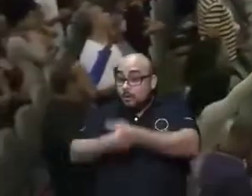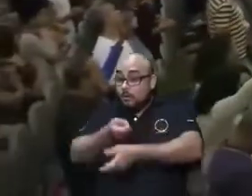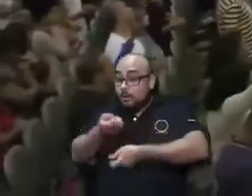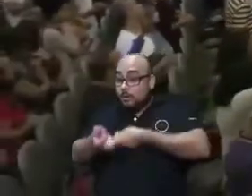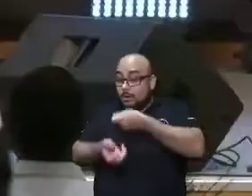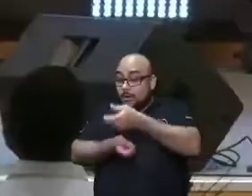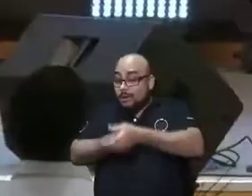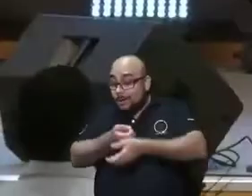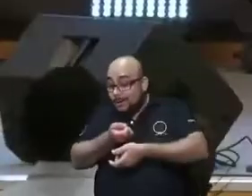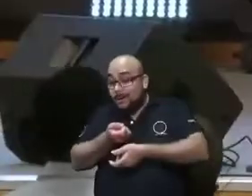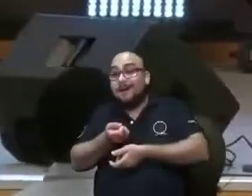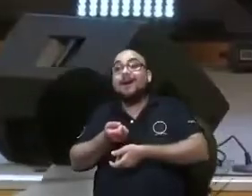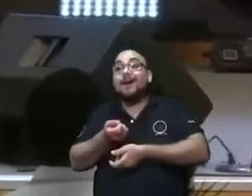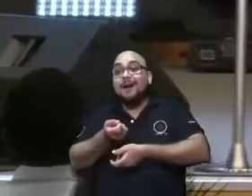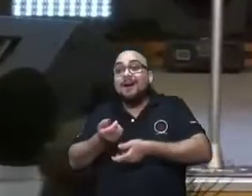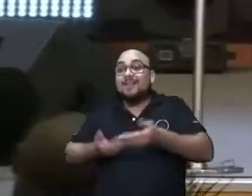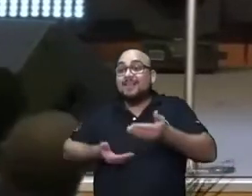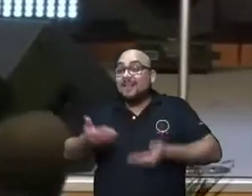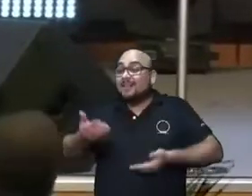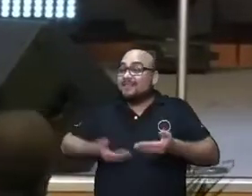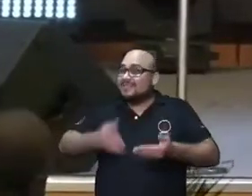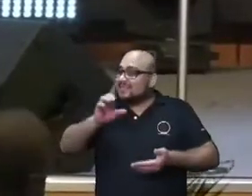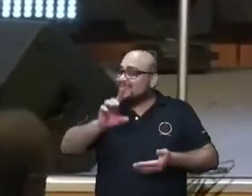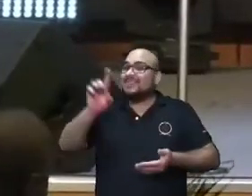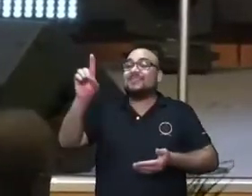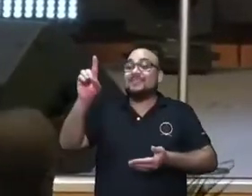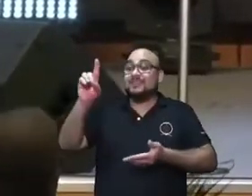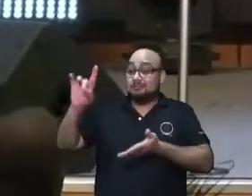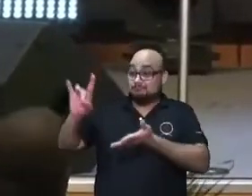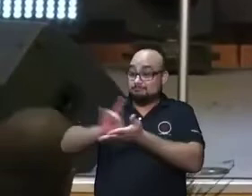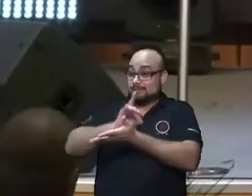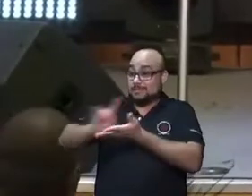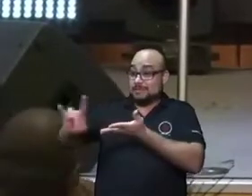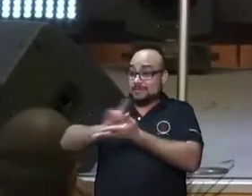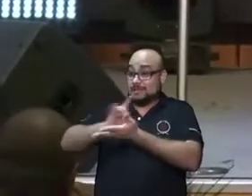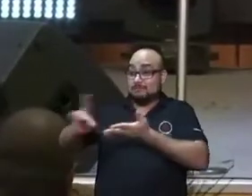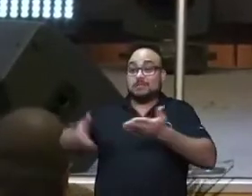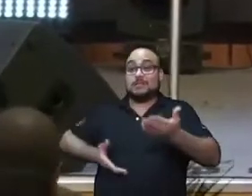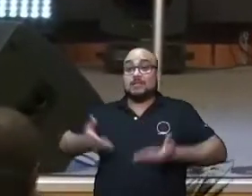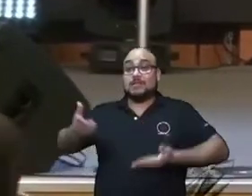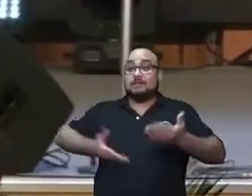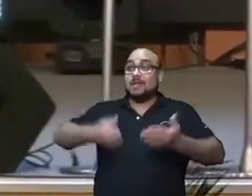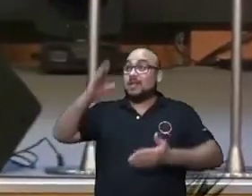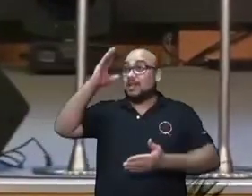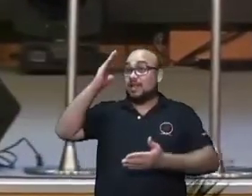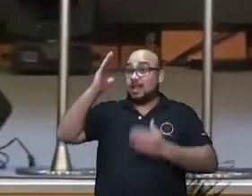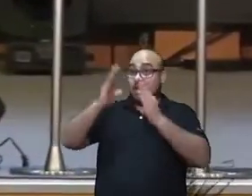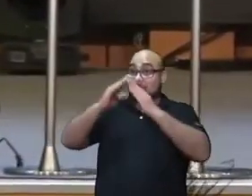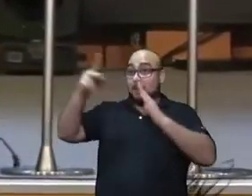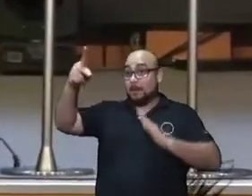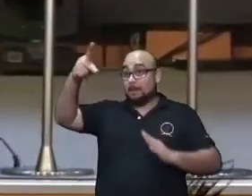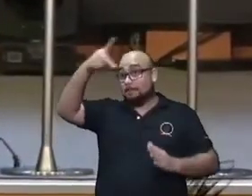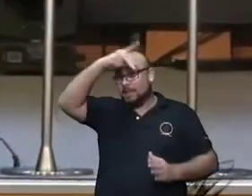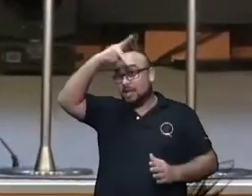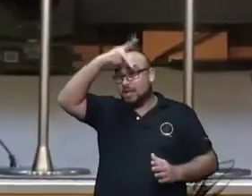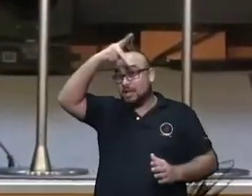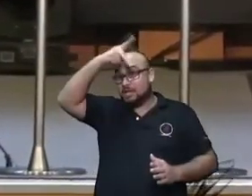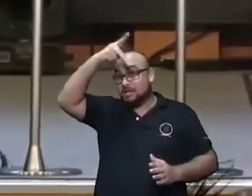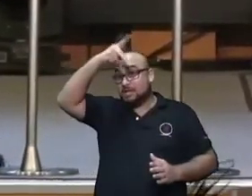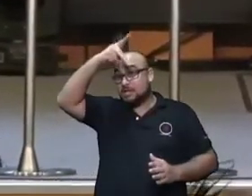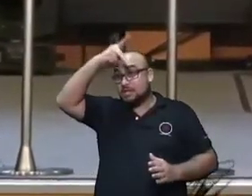meus servos. A casa de Potifar é faculdade. A prisão é